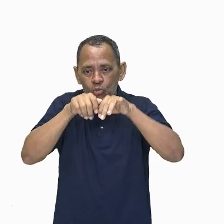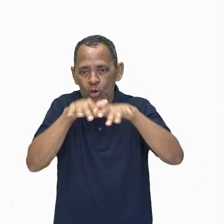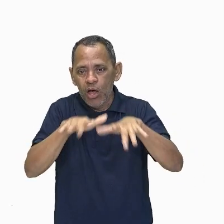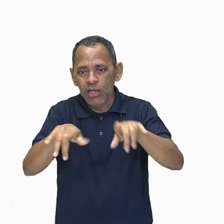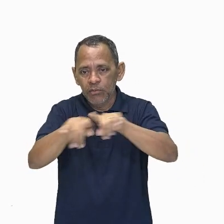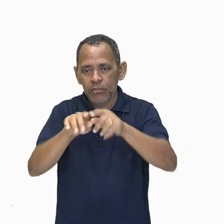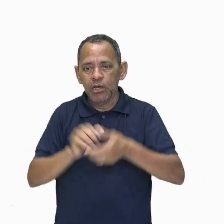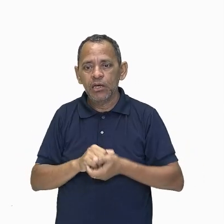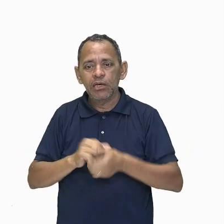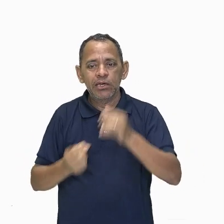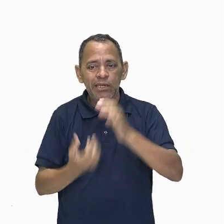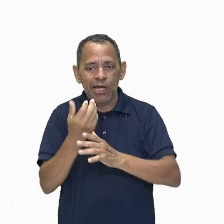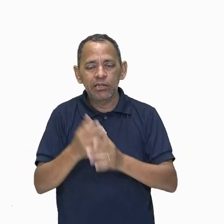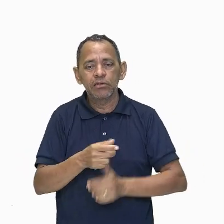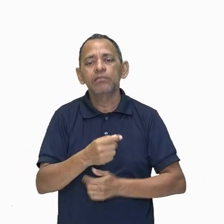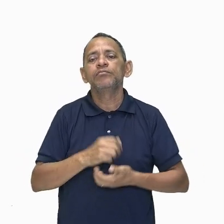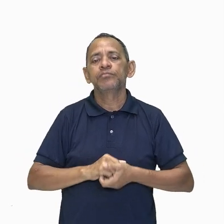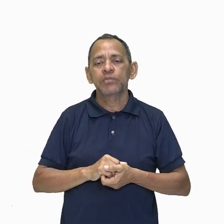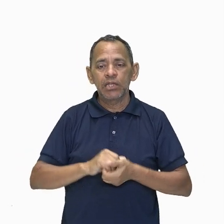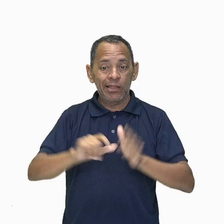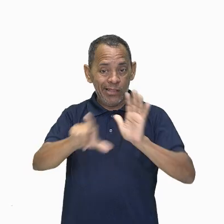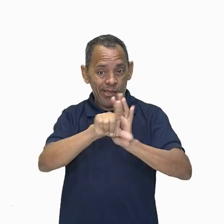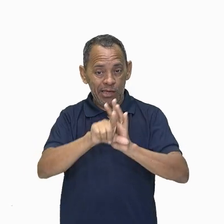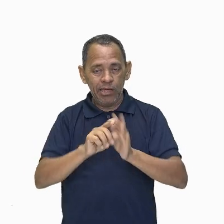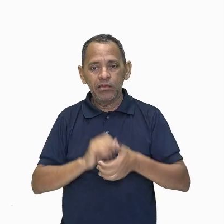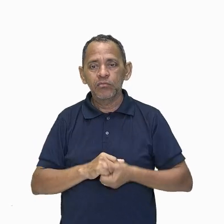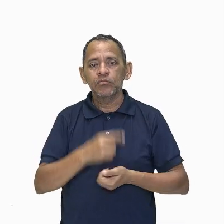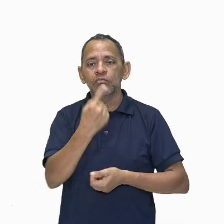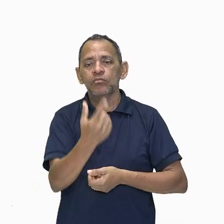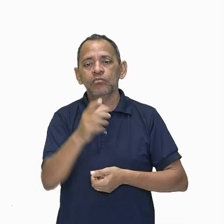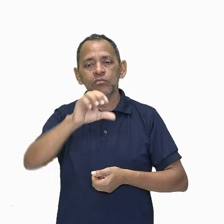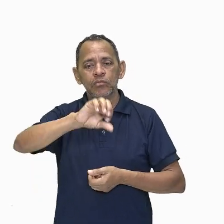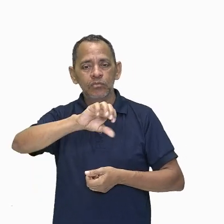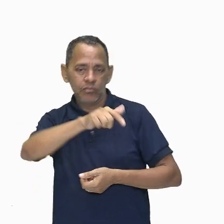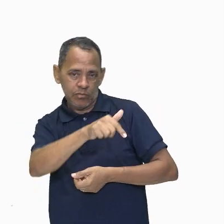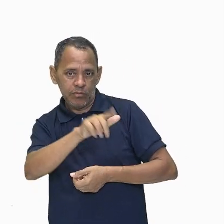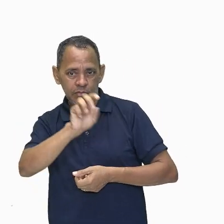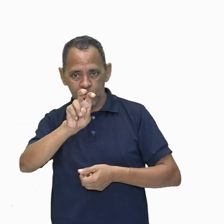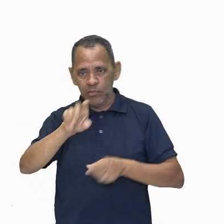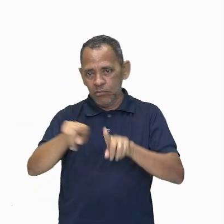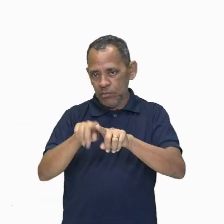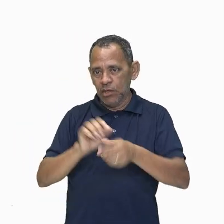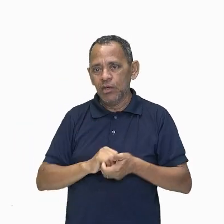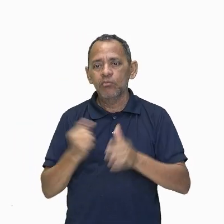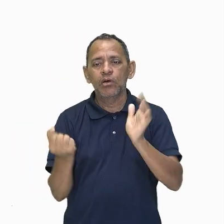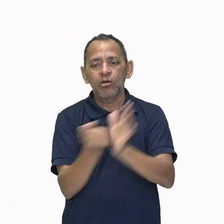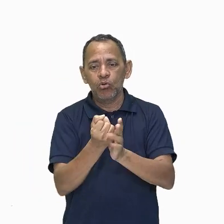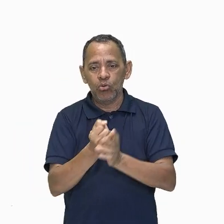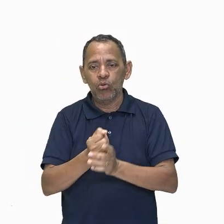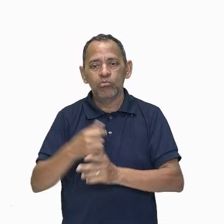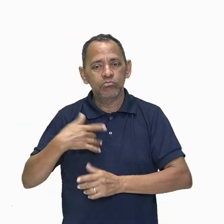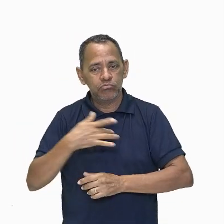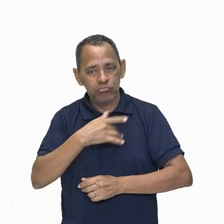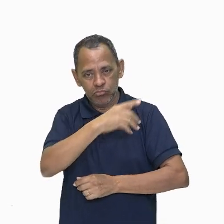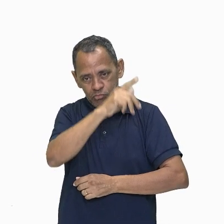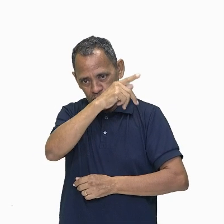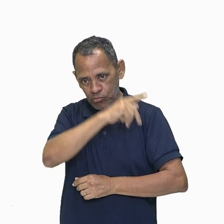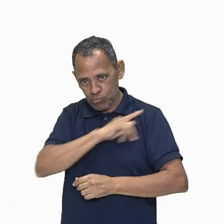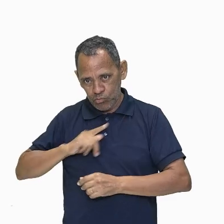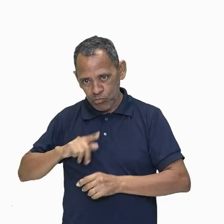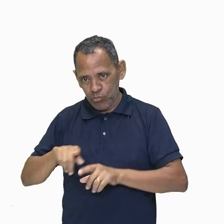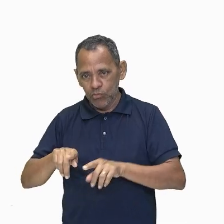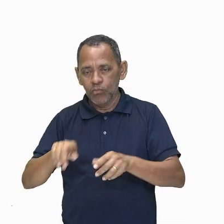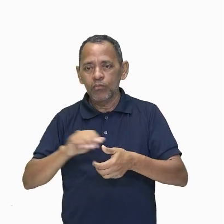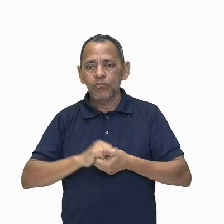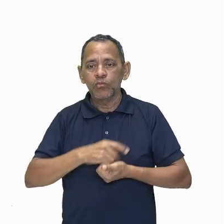oficialmente pela Lei 6.259 de 1975, e foi um grande marco na saúde pública do nosso país.